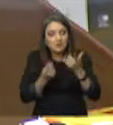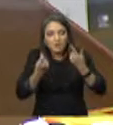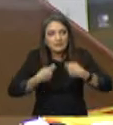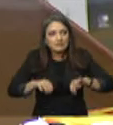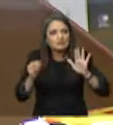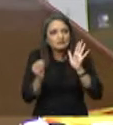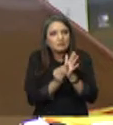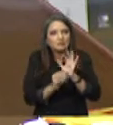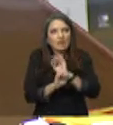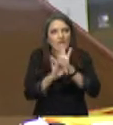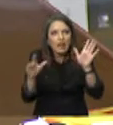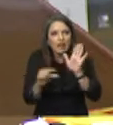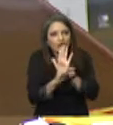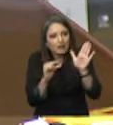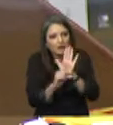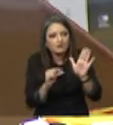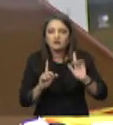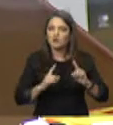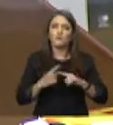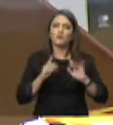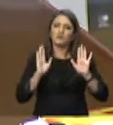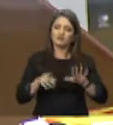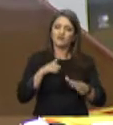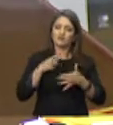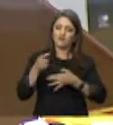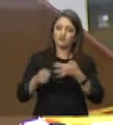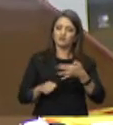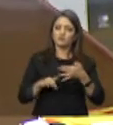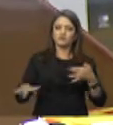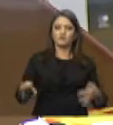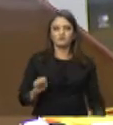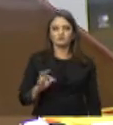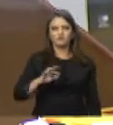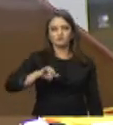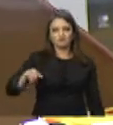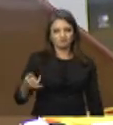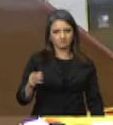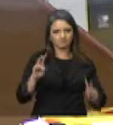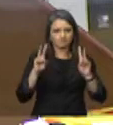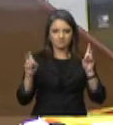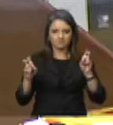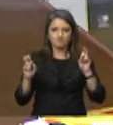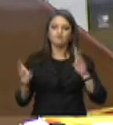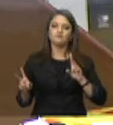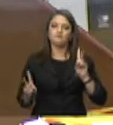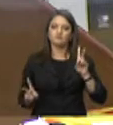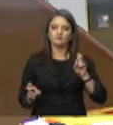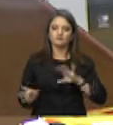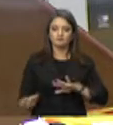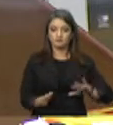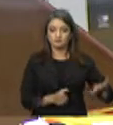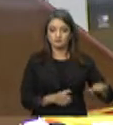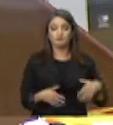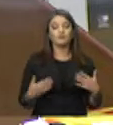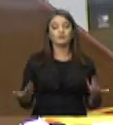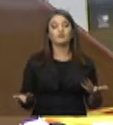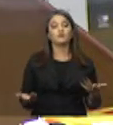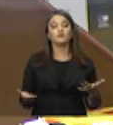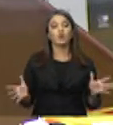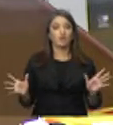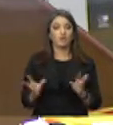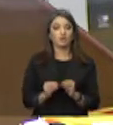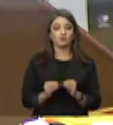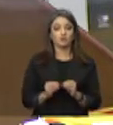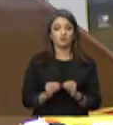de Exposição desnecessária a luz da jurisprudência do próprio STJ sobre a questão" em suma O